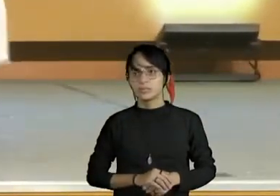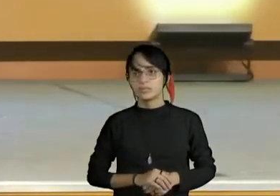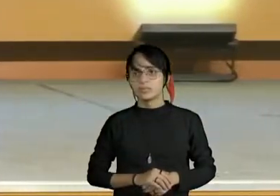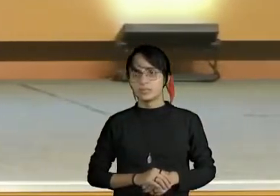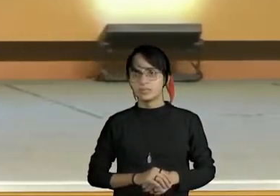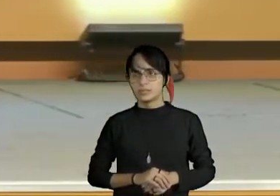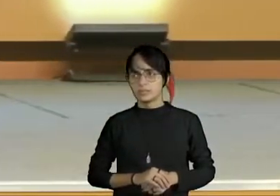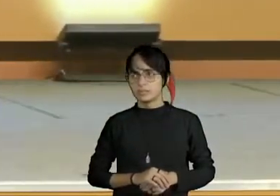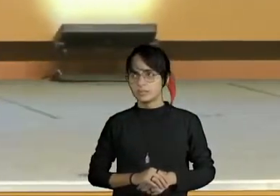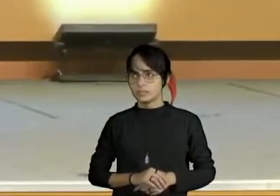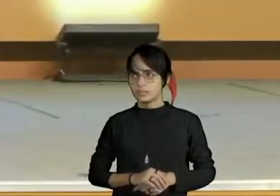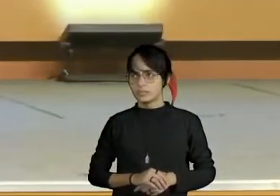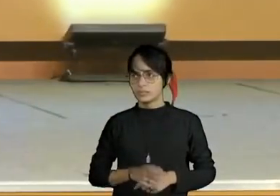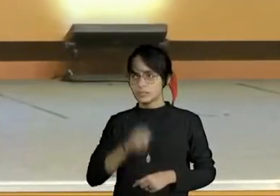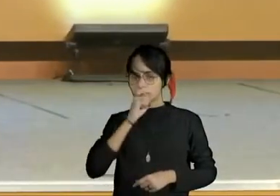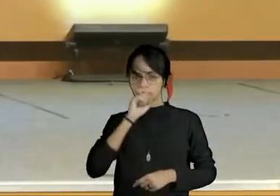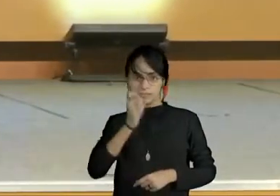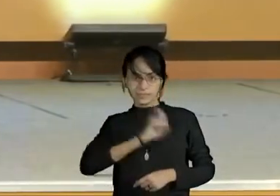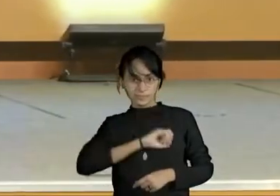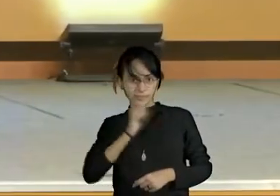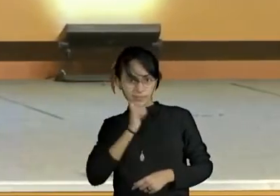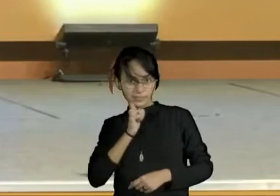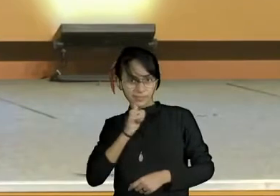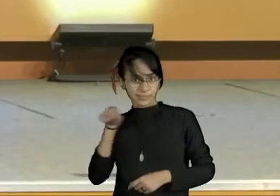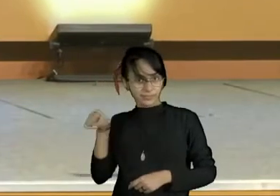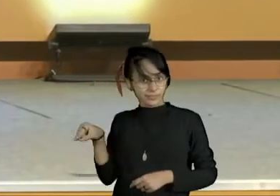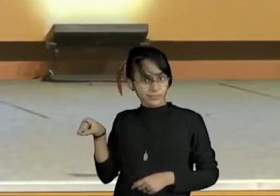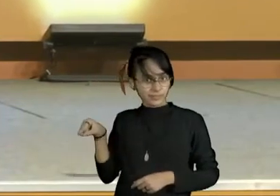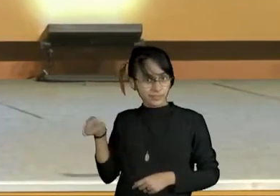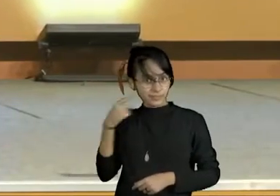Olha a frieza dessa mulher.